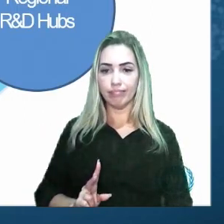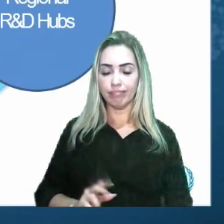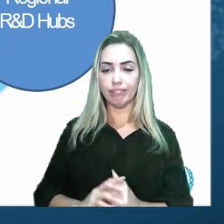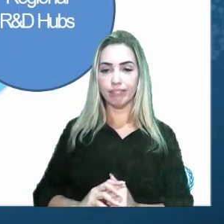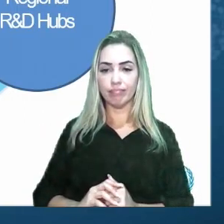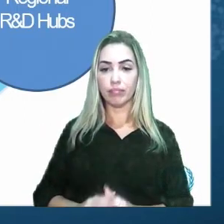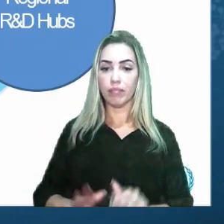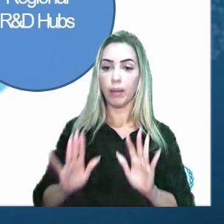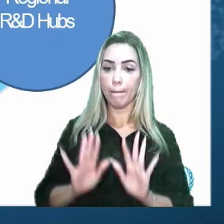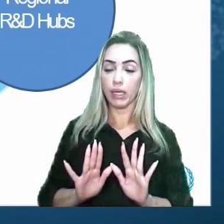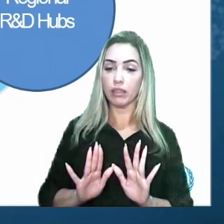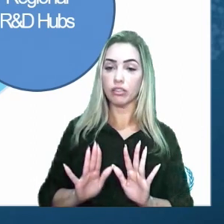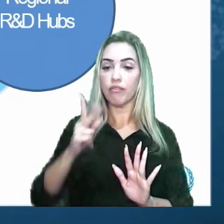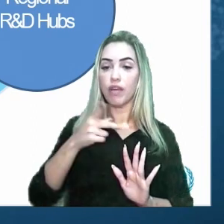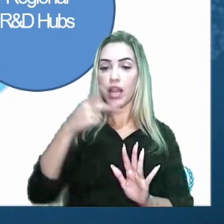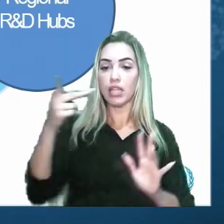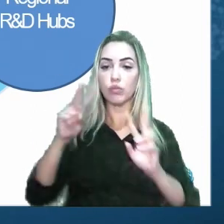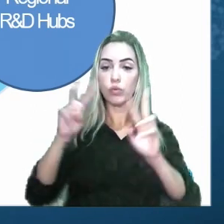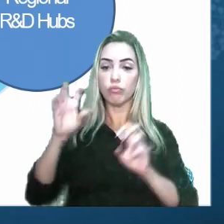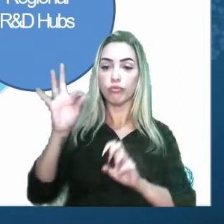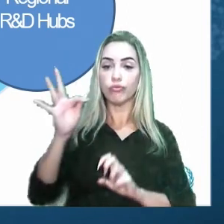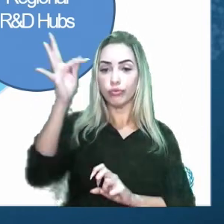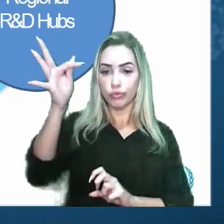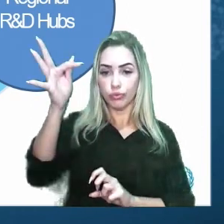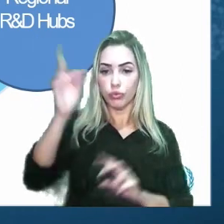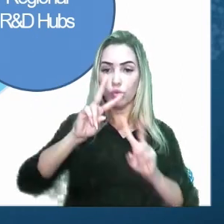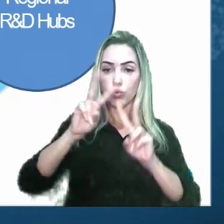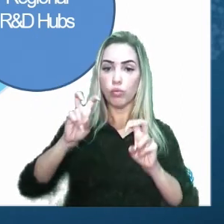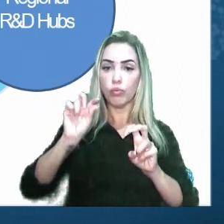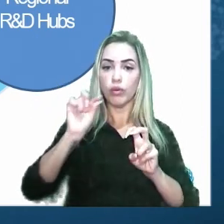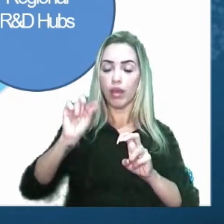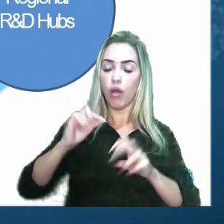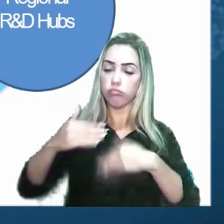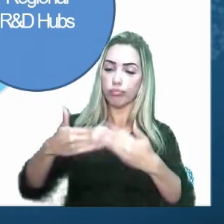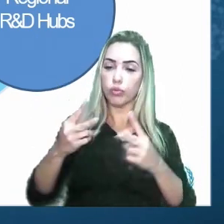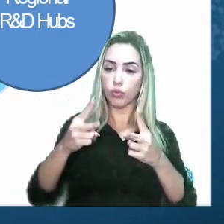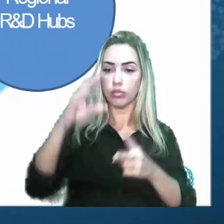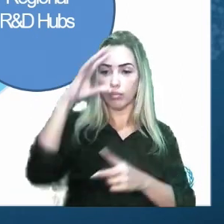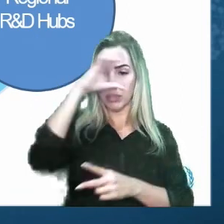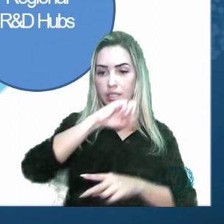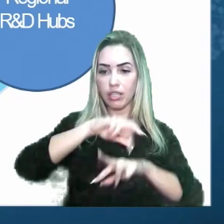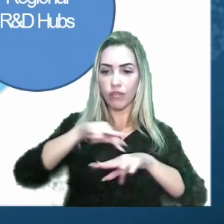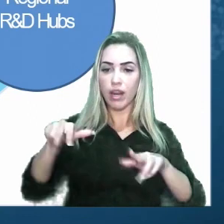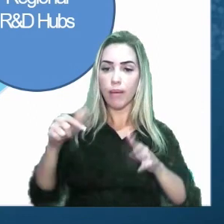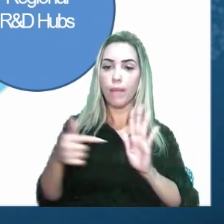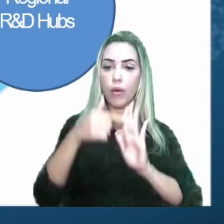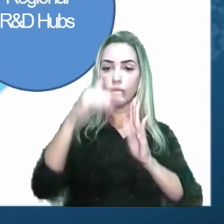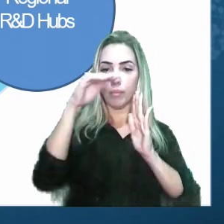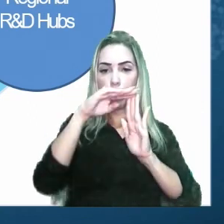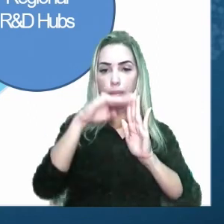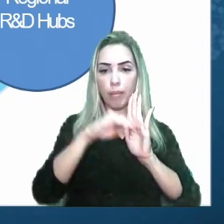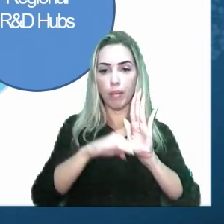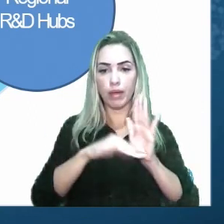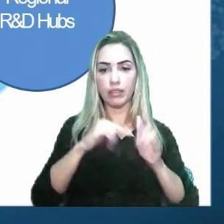Mas, falando sobre o futuro, sobre o legado e o nosso aprendizado, vários pontos foram colocados em vários